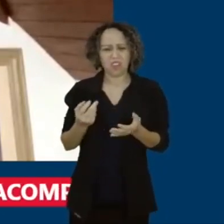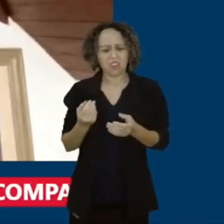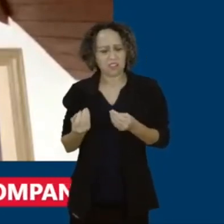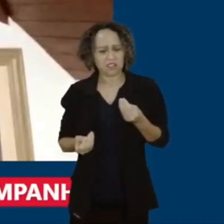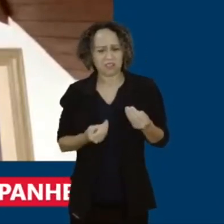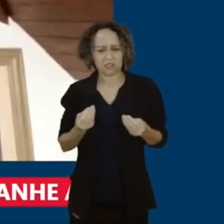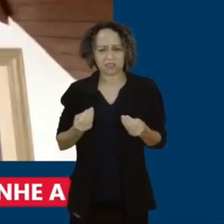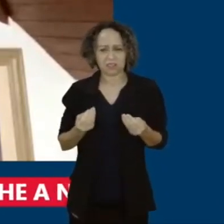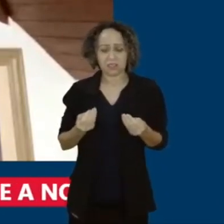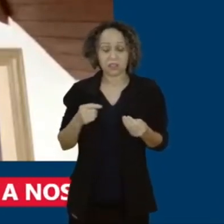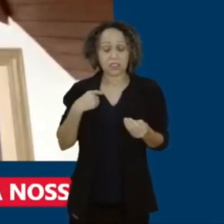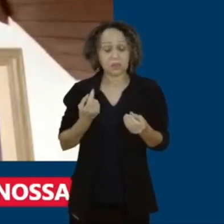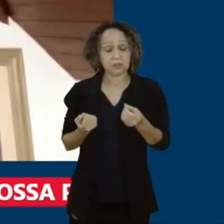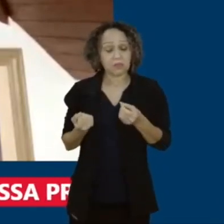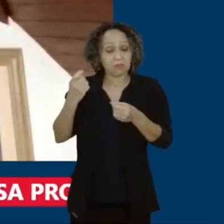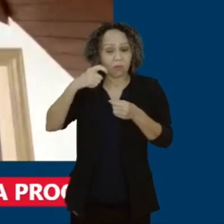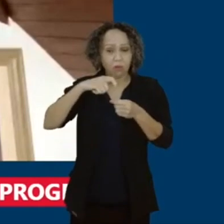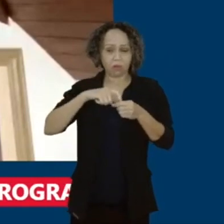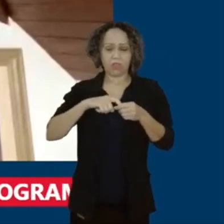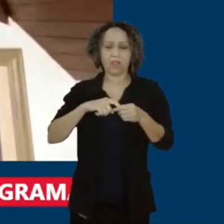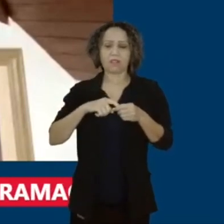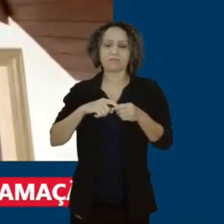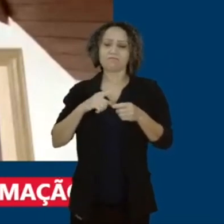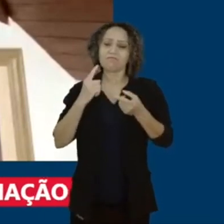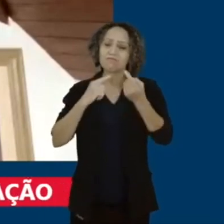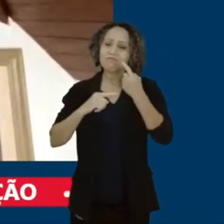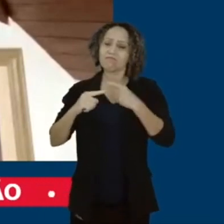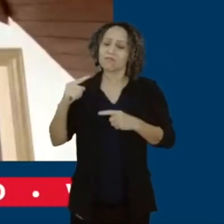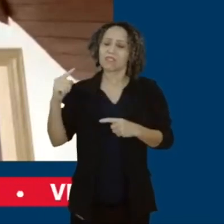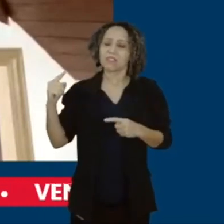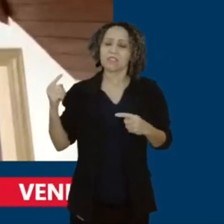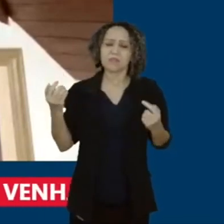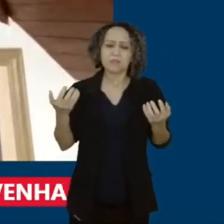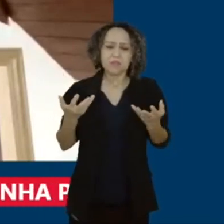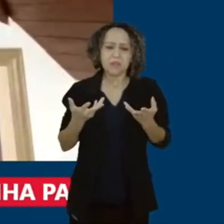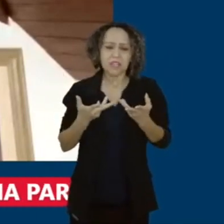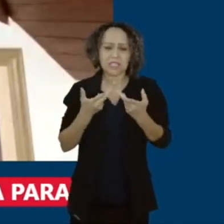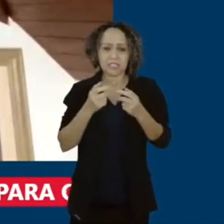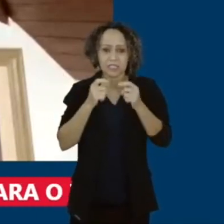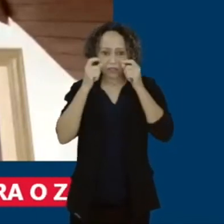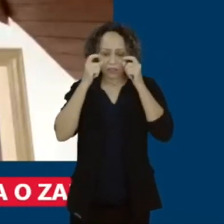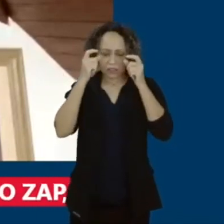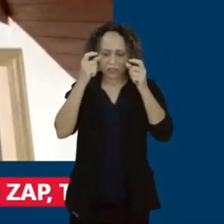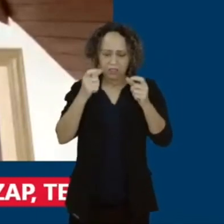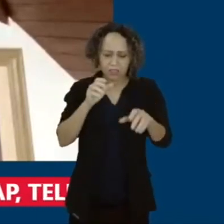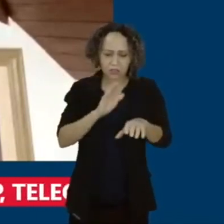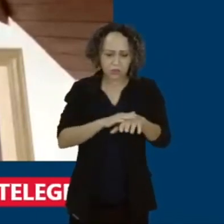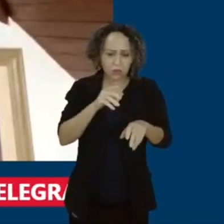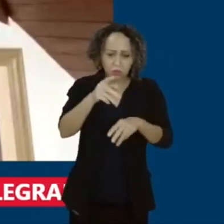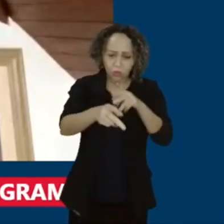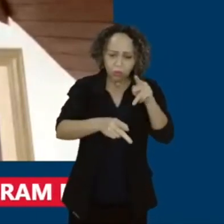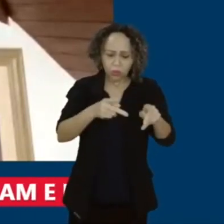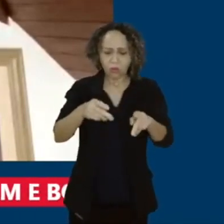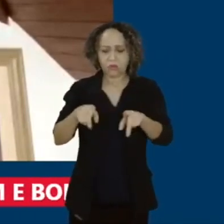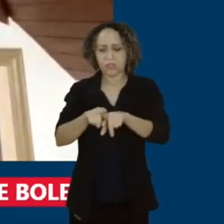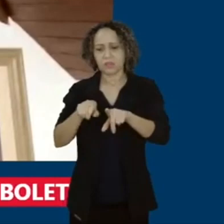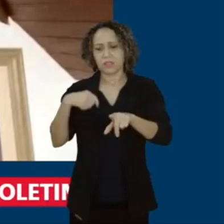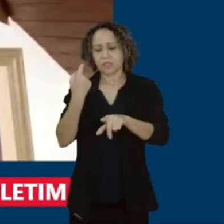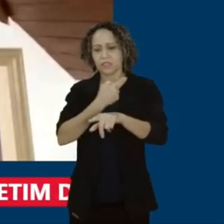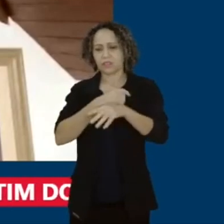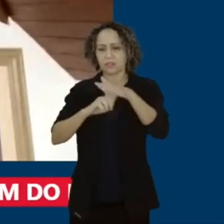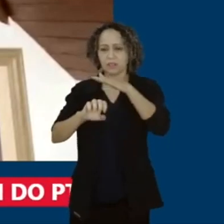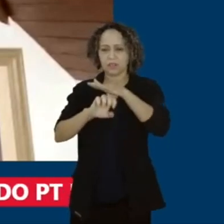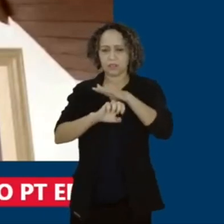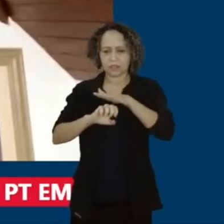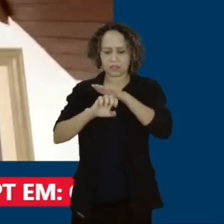e restabelecer a primazia do interesse das pessoas e das nossas empresas.